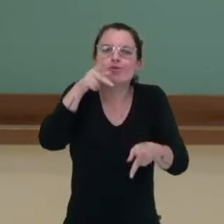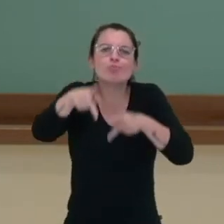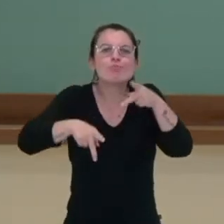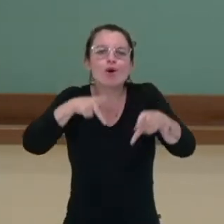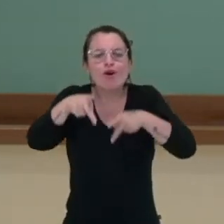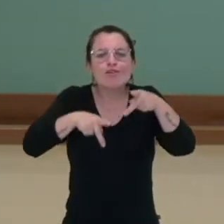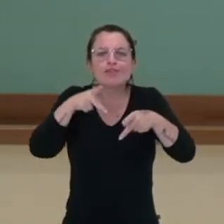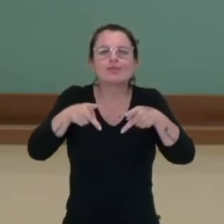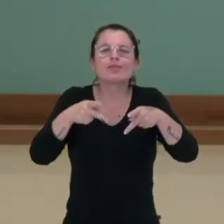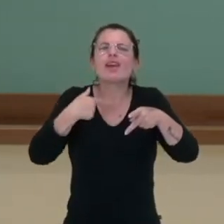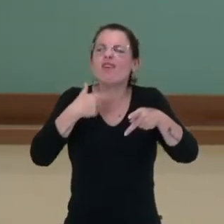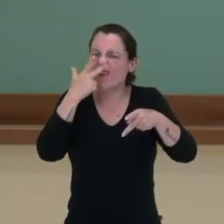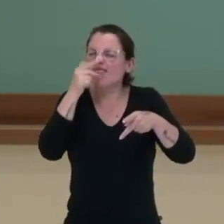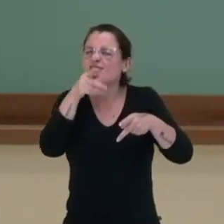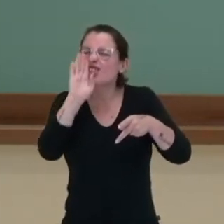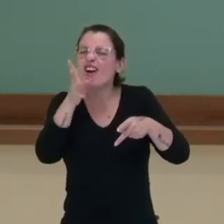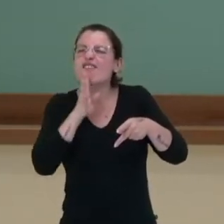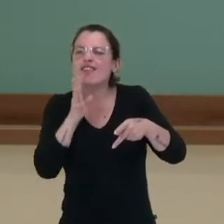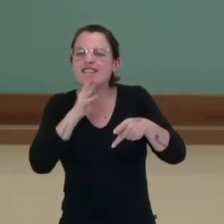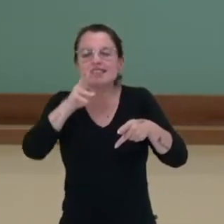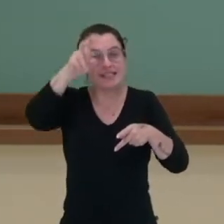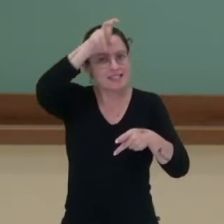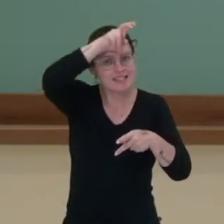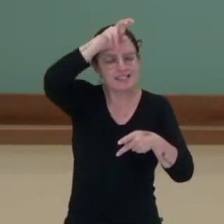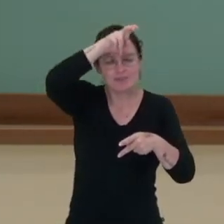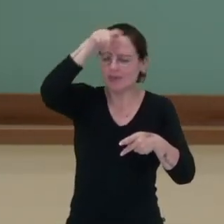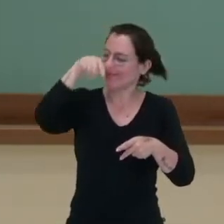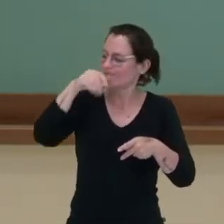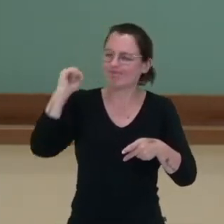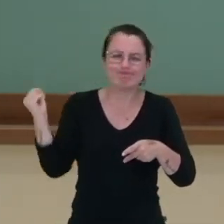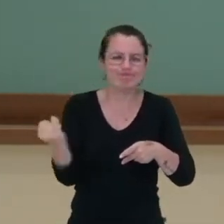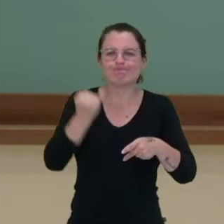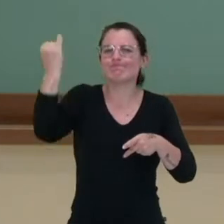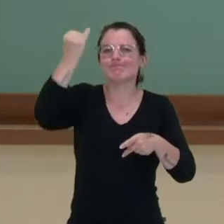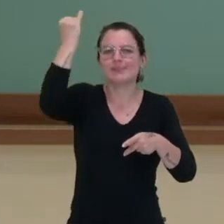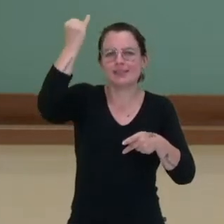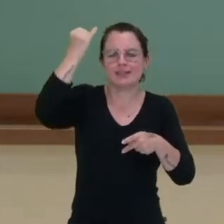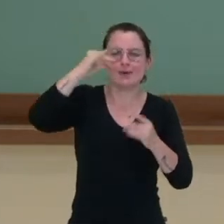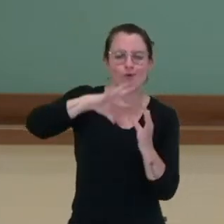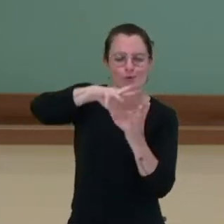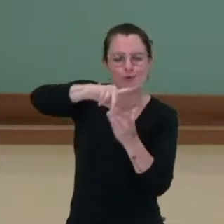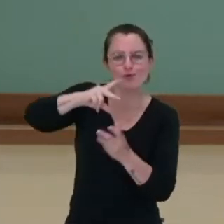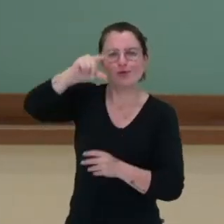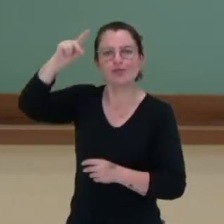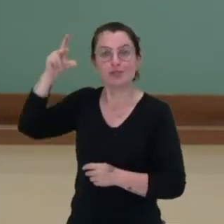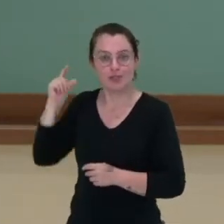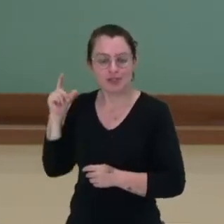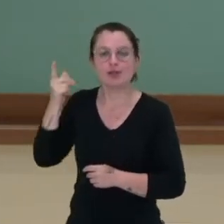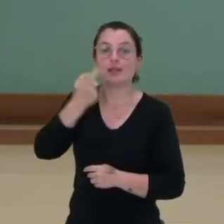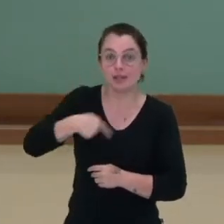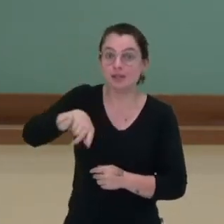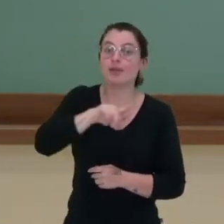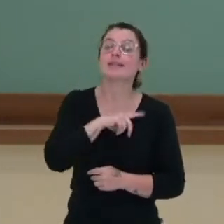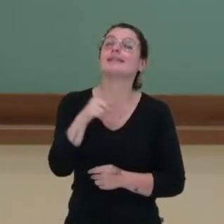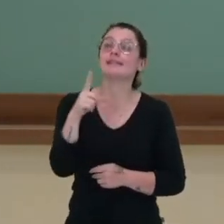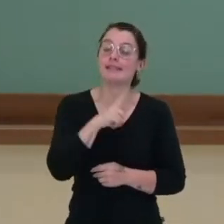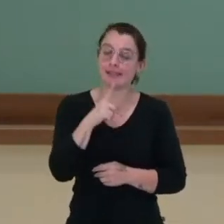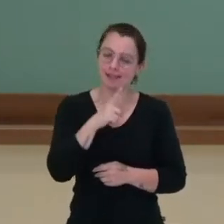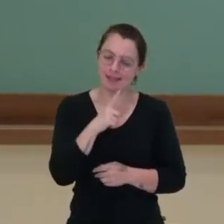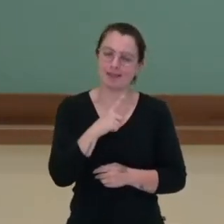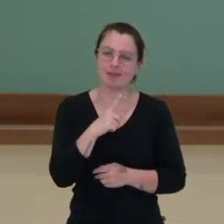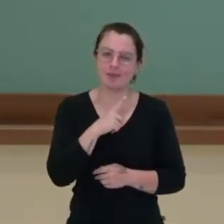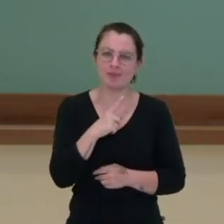você conhece uma das principais civilizações, do mundo antigo que nós vamos ter, que é a